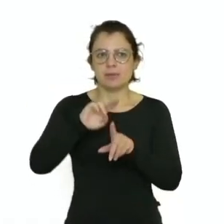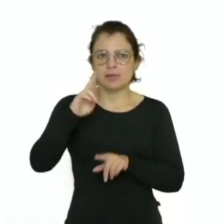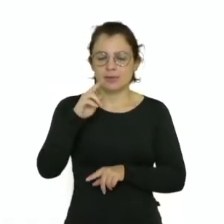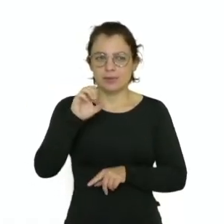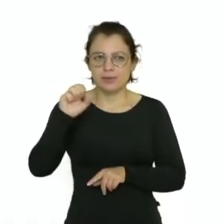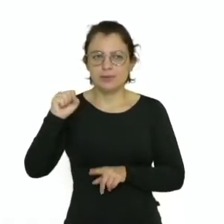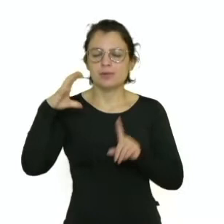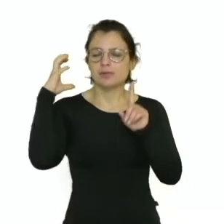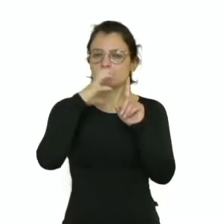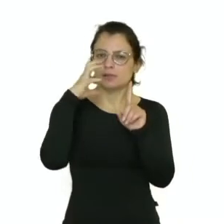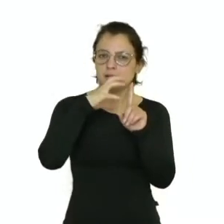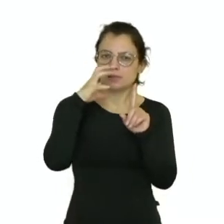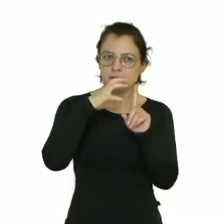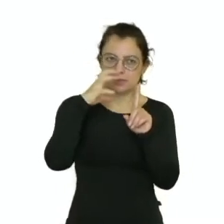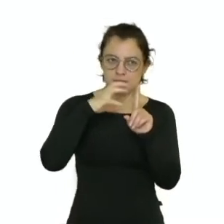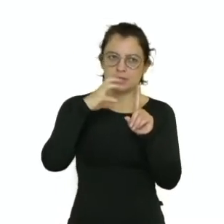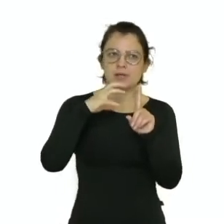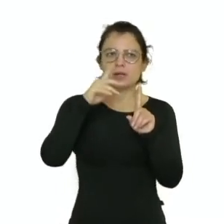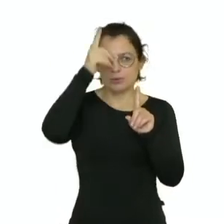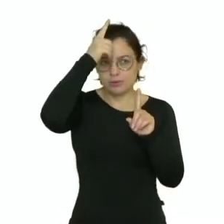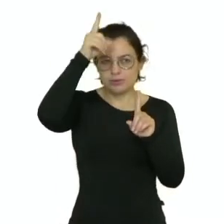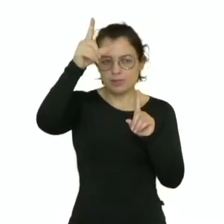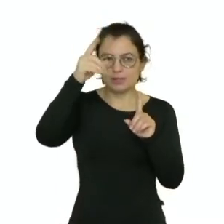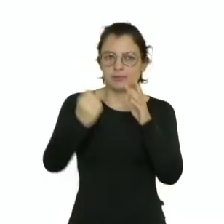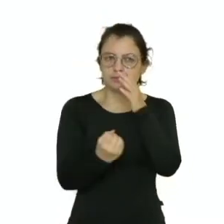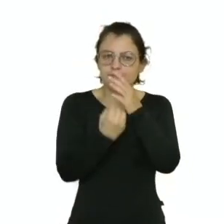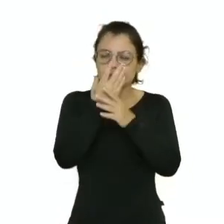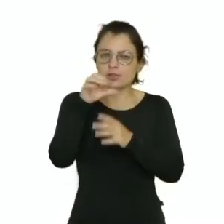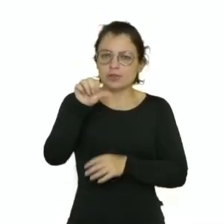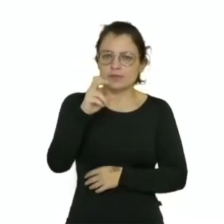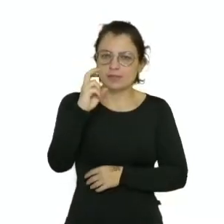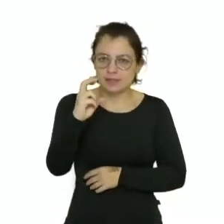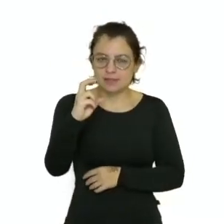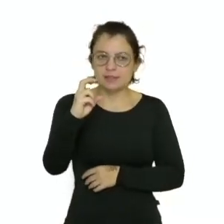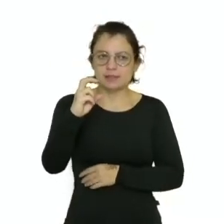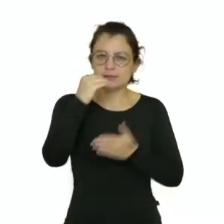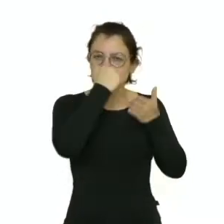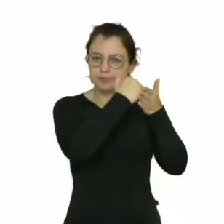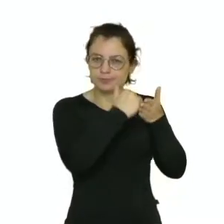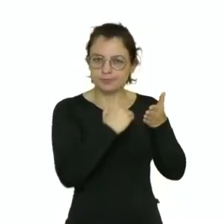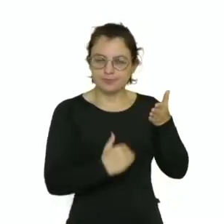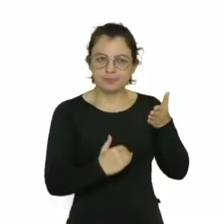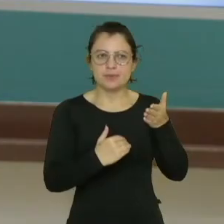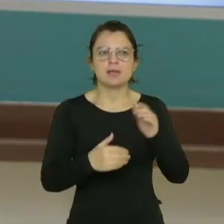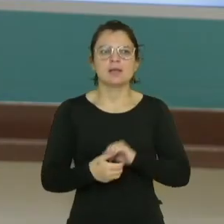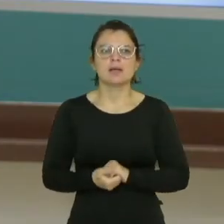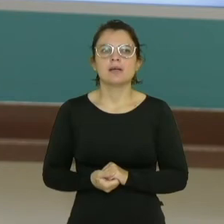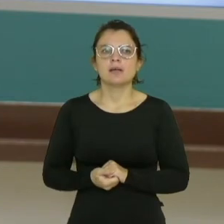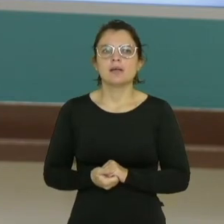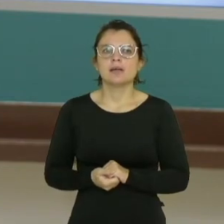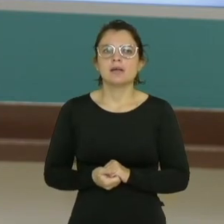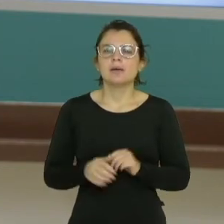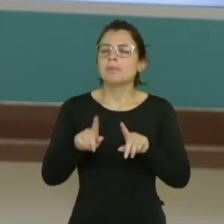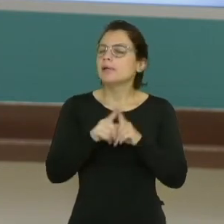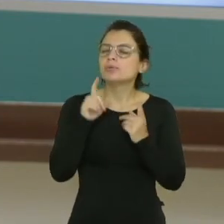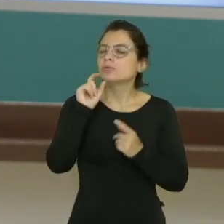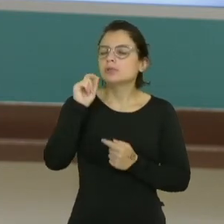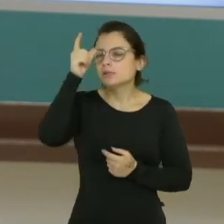95 teses e assim promoveu a Reforma Protestante. O que Lutero defendia em sua